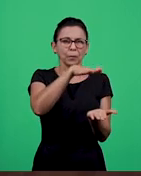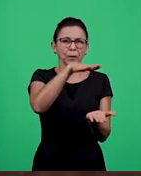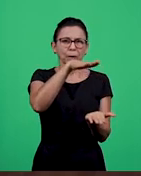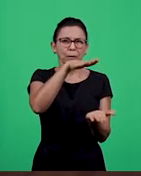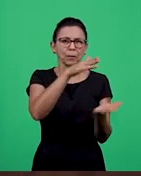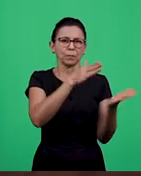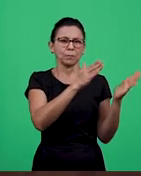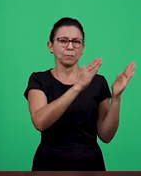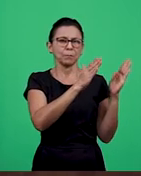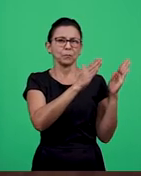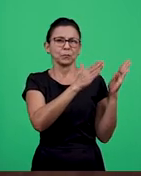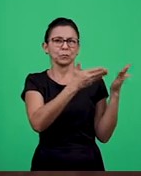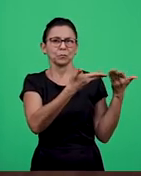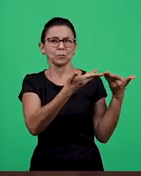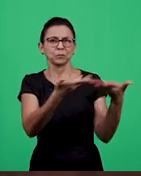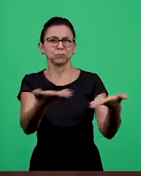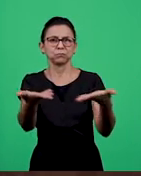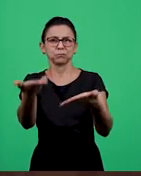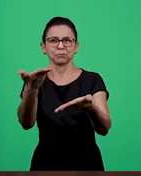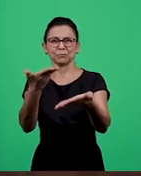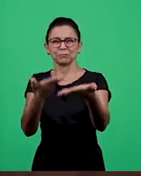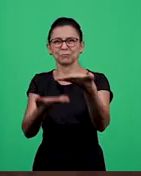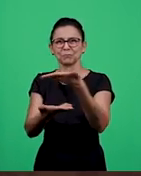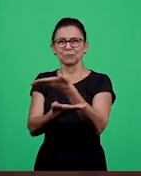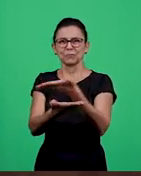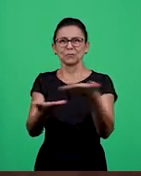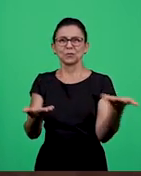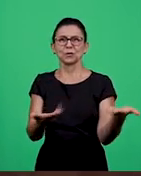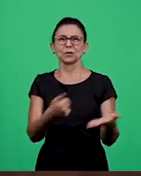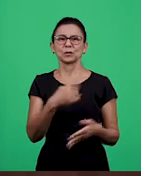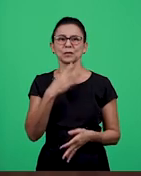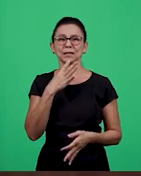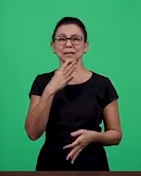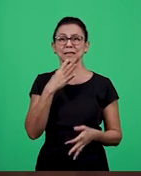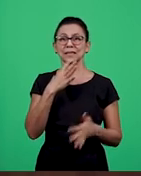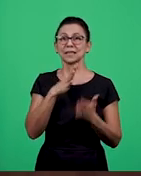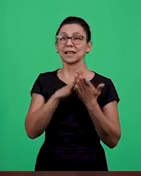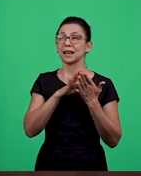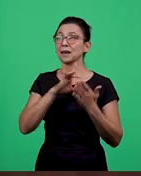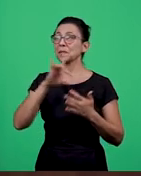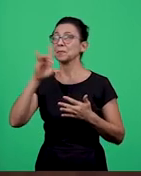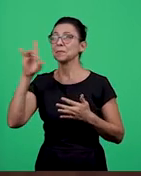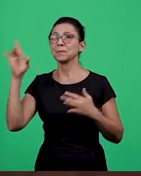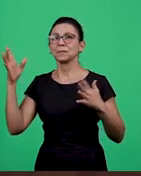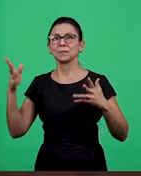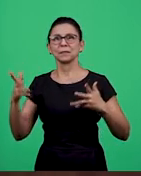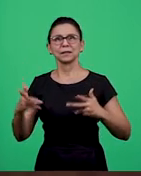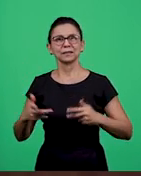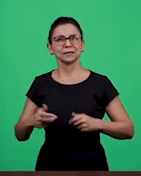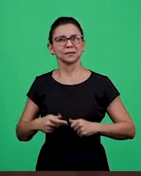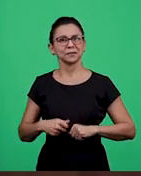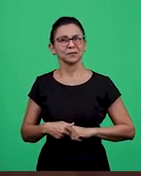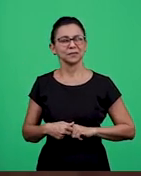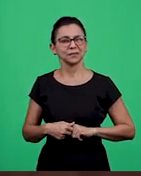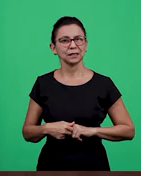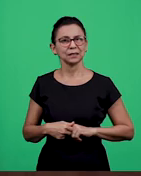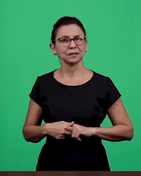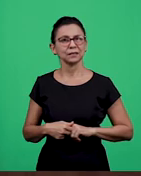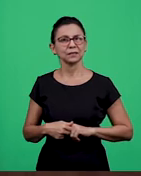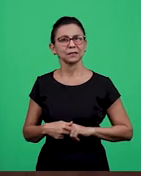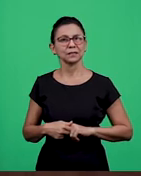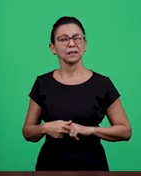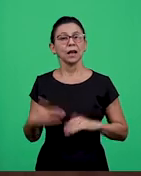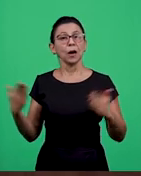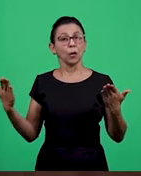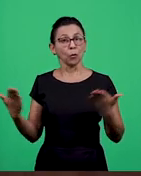todos passaram a conhecer a Bíblia. Coisa maravilhosa, e hoje nós temos esta bênção